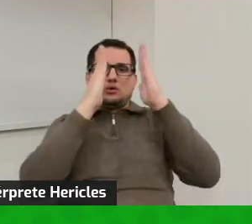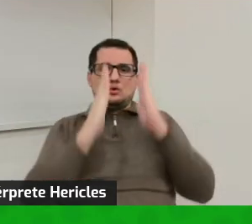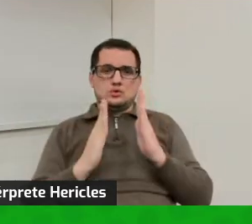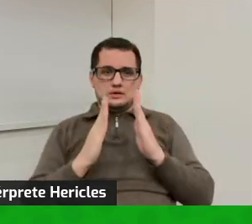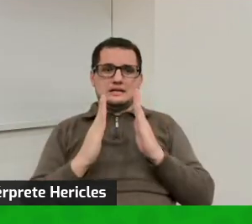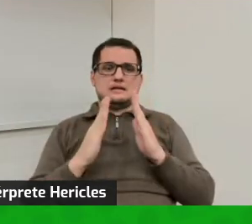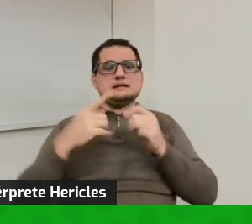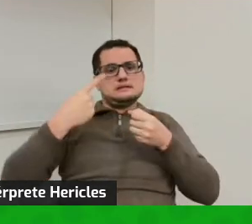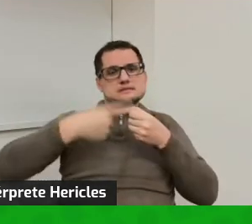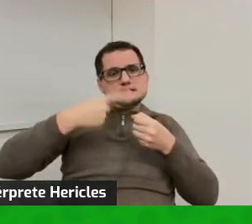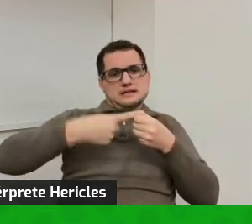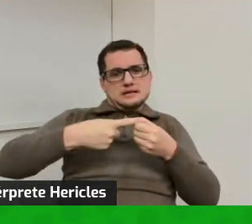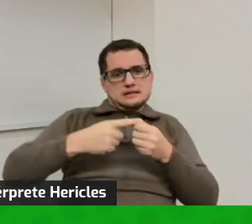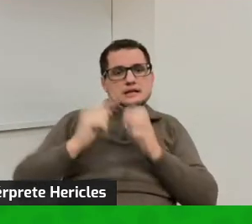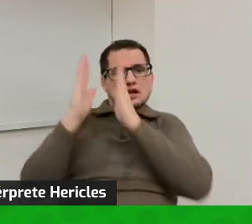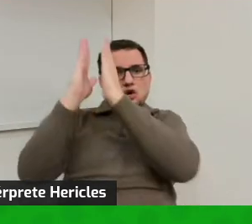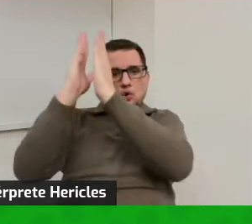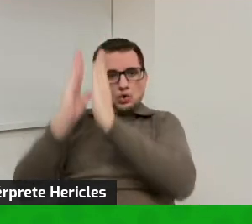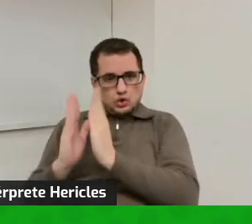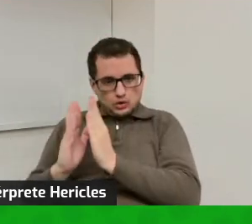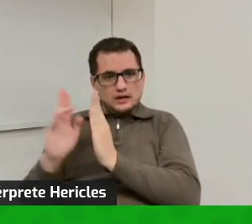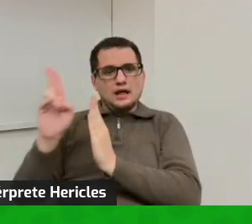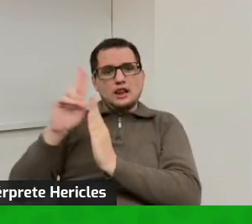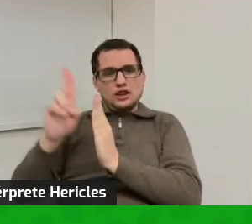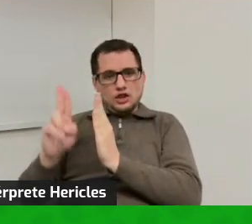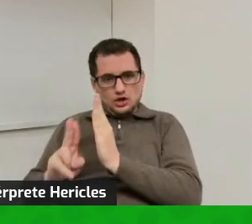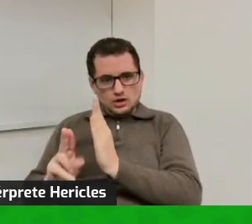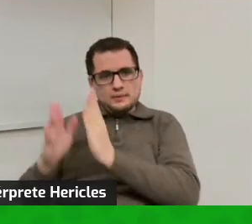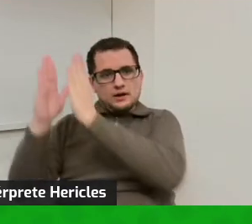de nome, coloca como nome, e assim por diante.